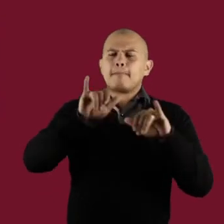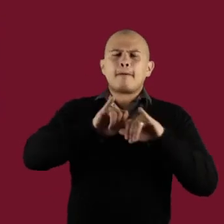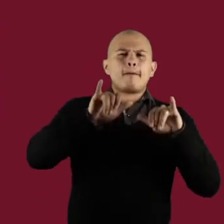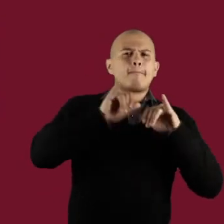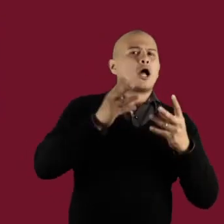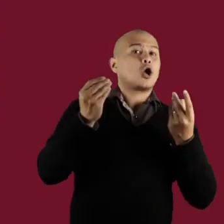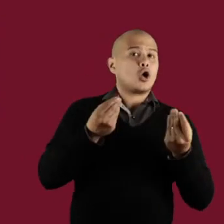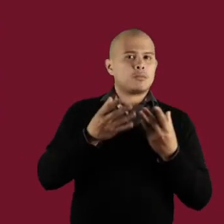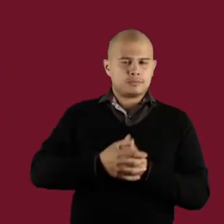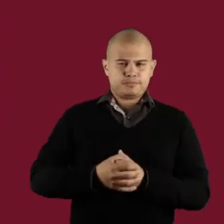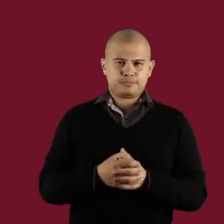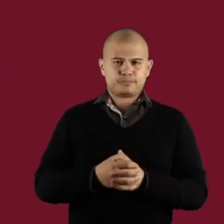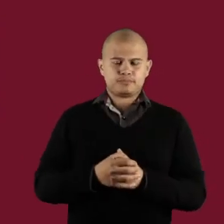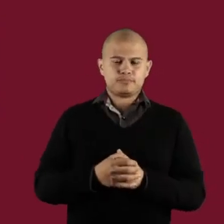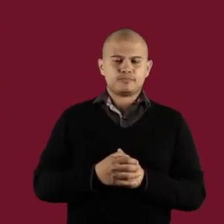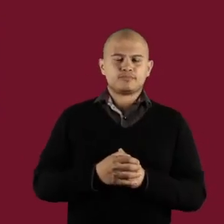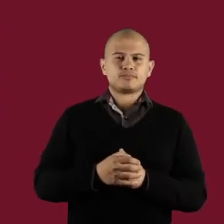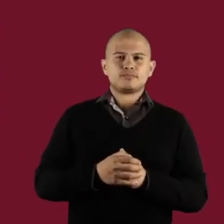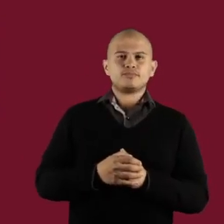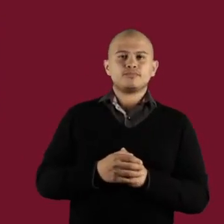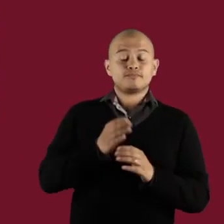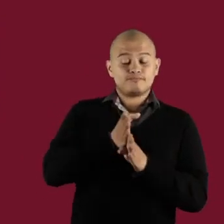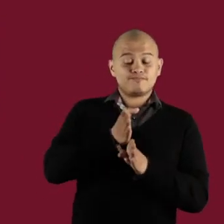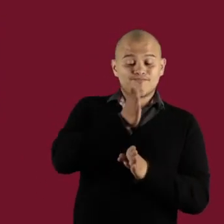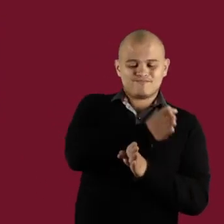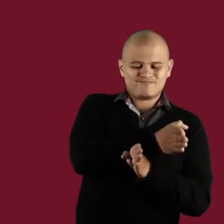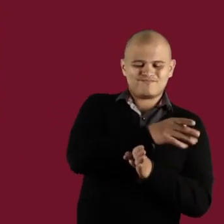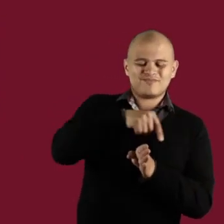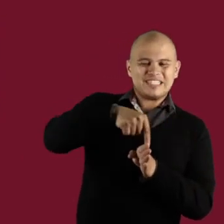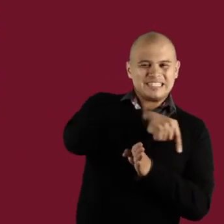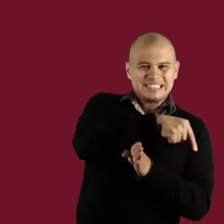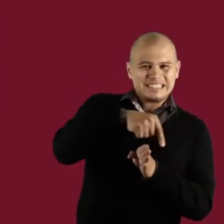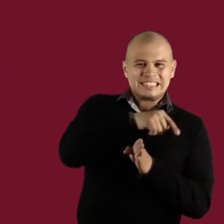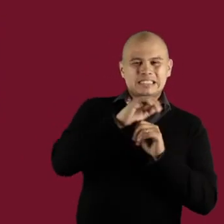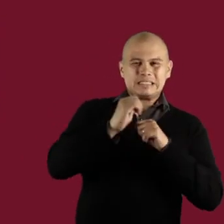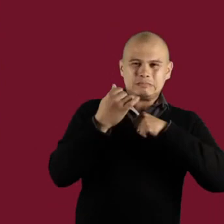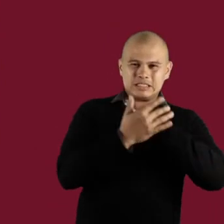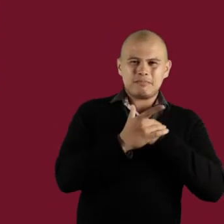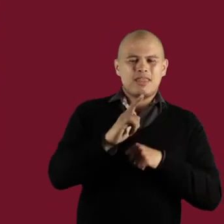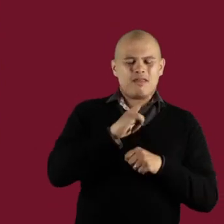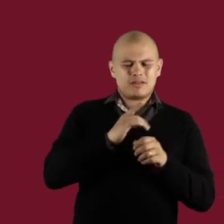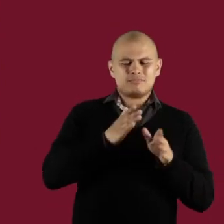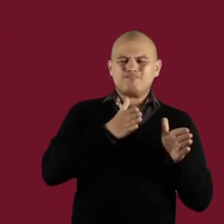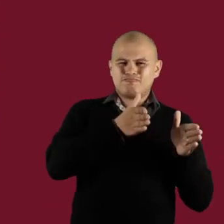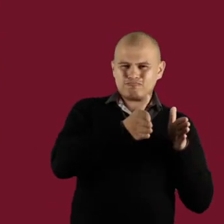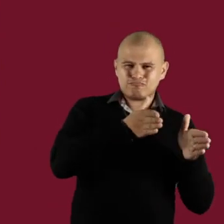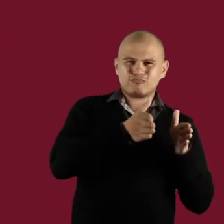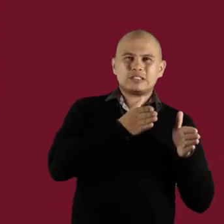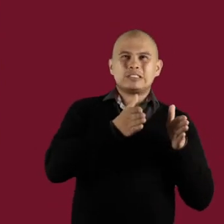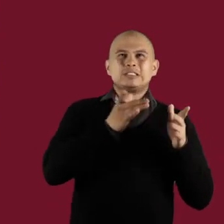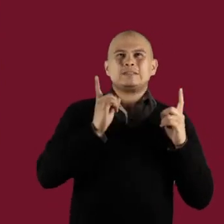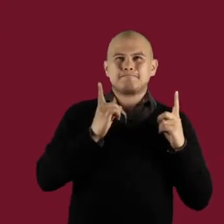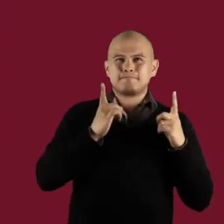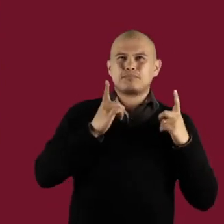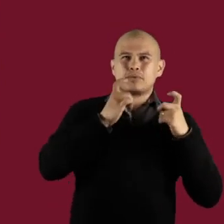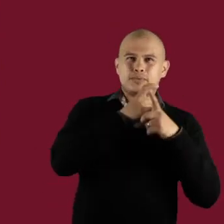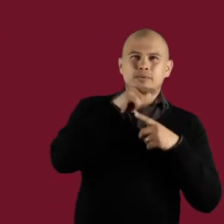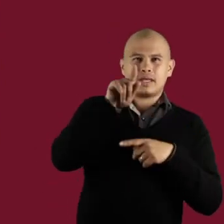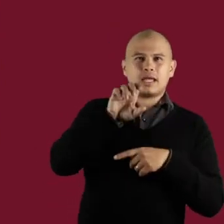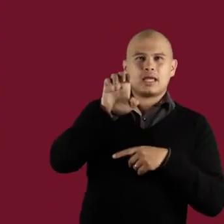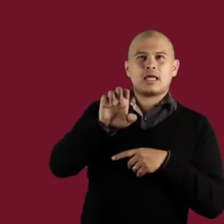A pandemia foi um momento para nós bem forte, até porque a gente tinha, como o Eleutério falou,